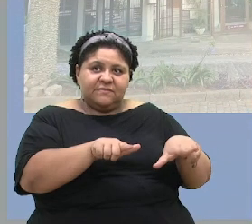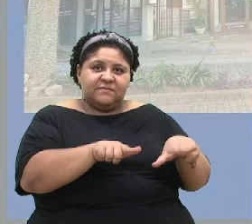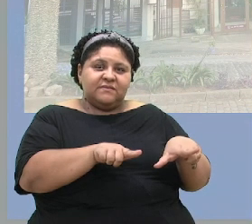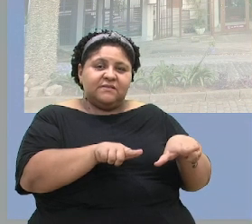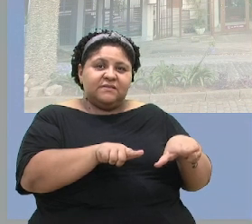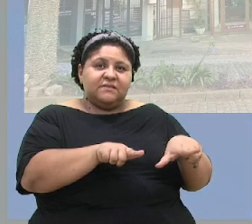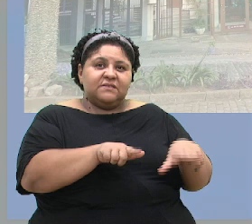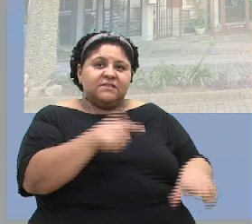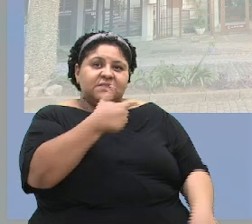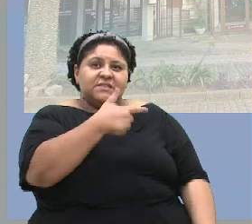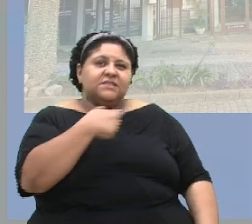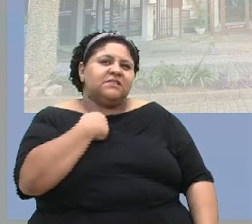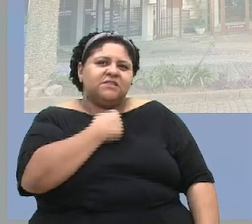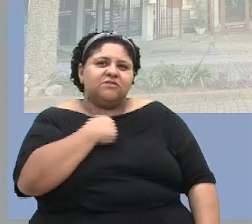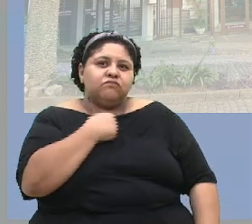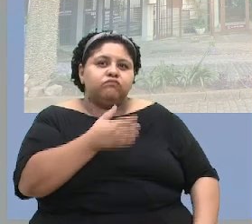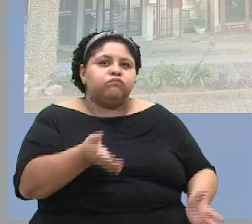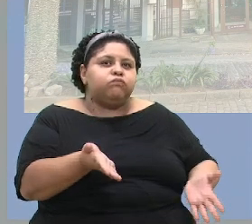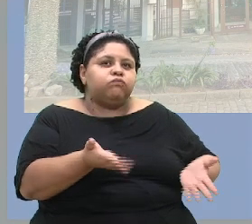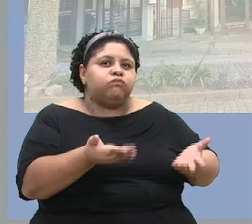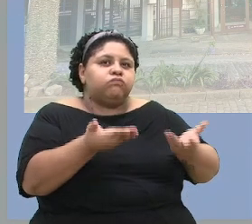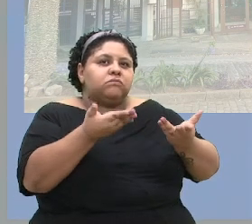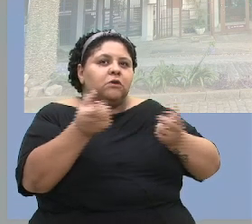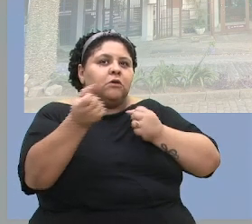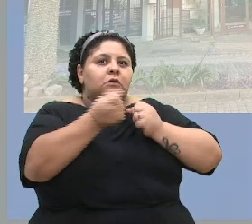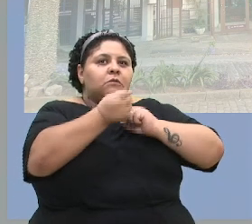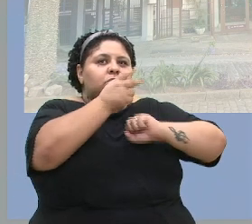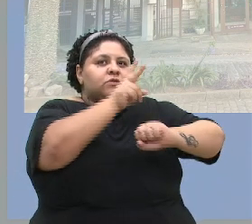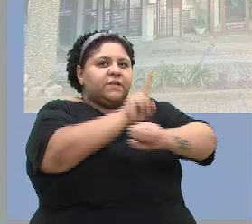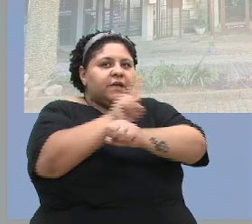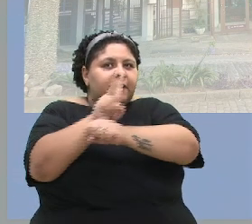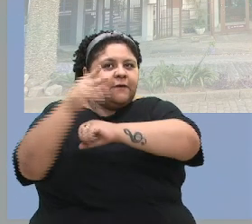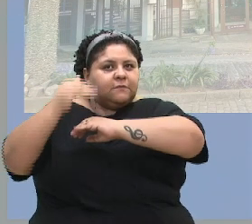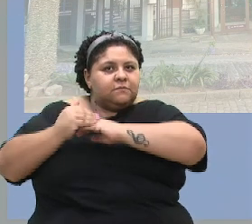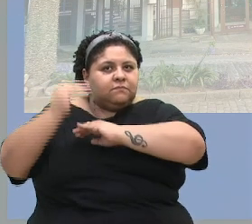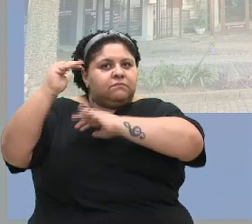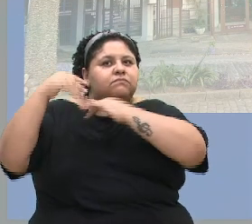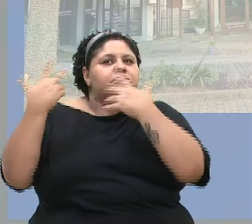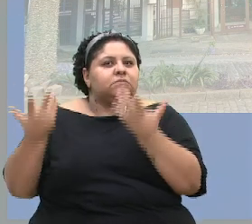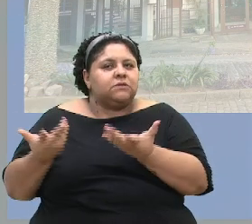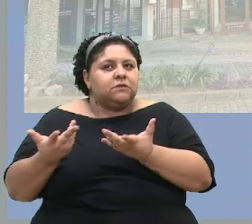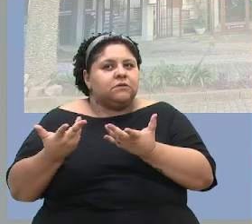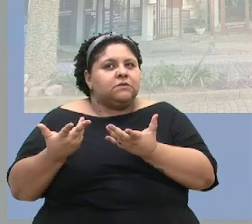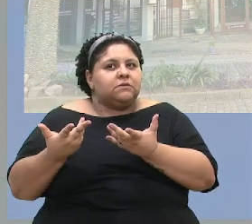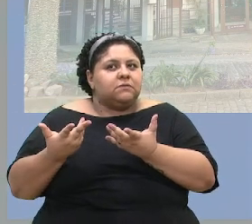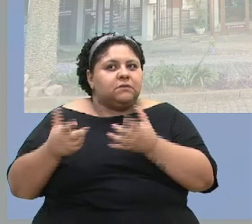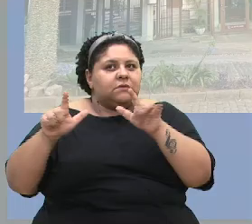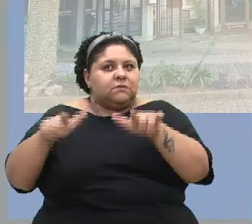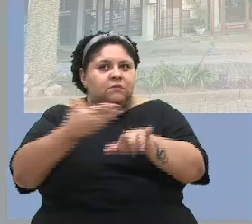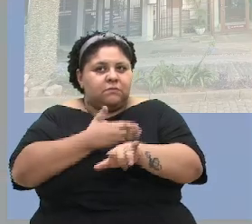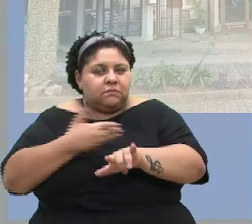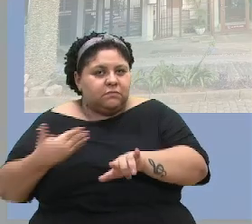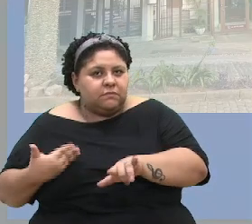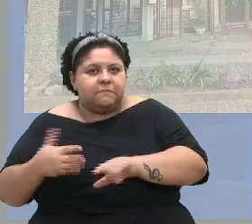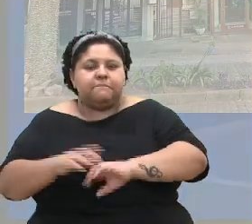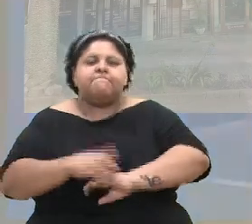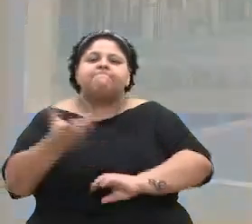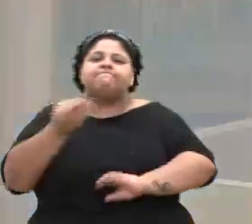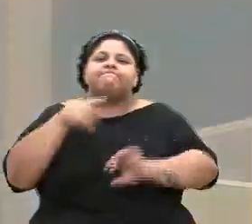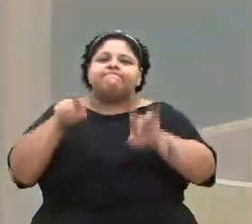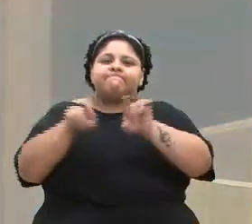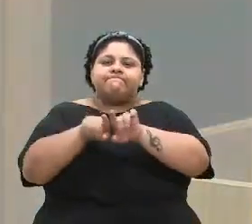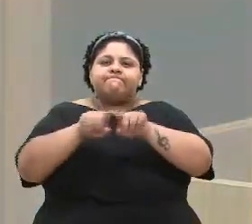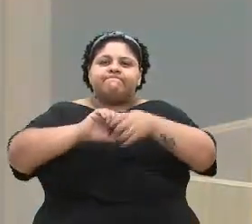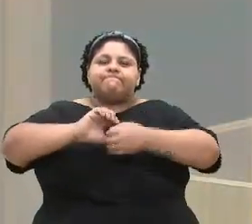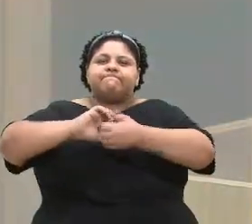Isso é uma forma de estimular para a gente poder cuidar cada vez mais daquele bem público. Aqui eu quero também cumprimentar o